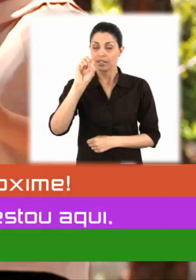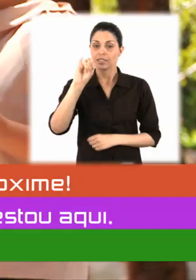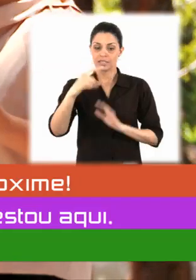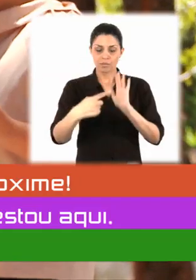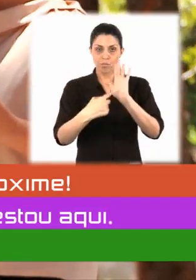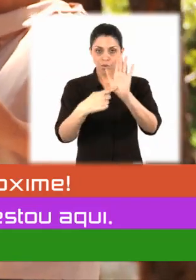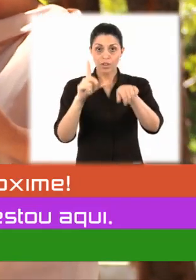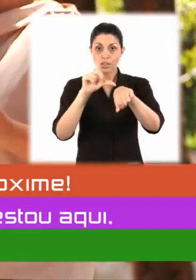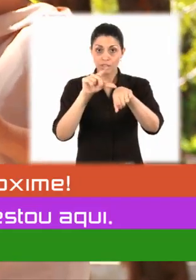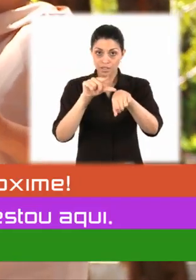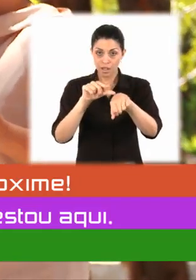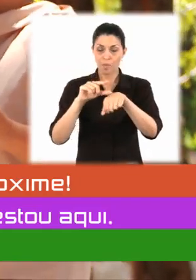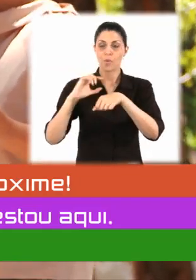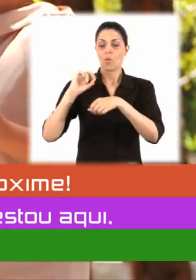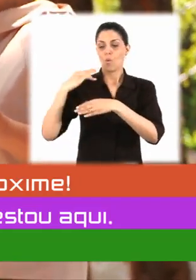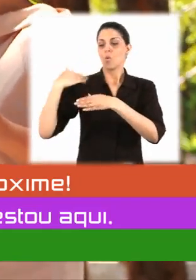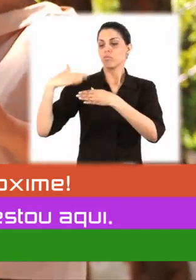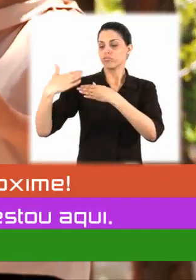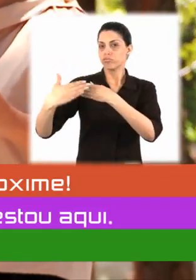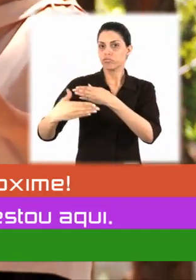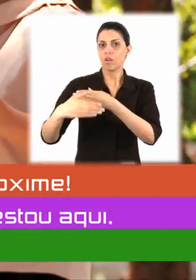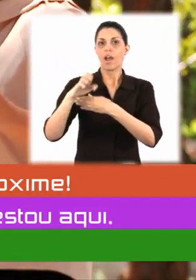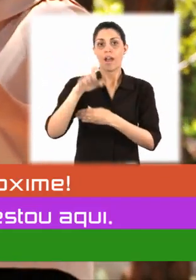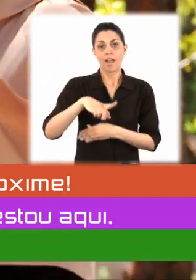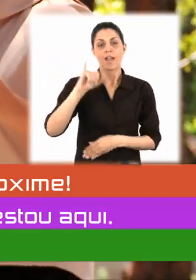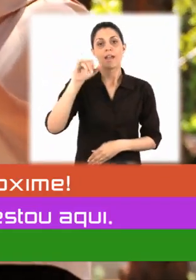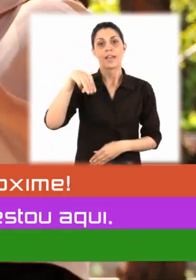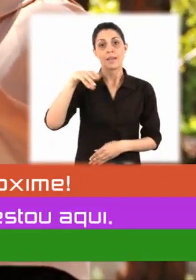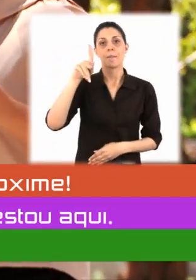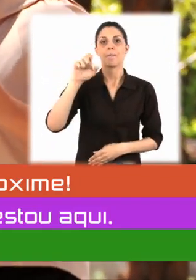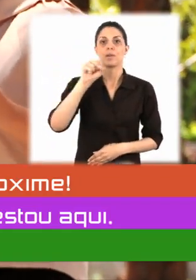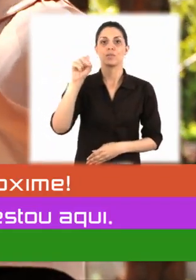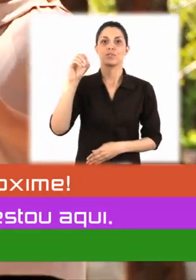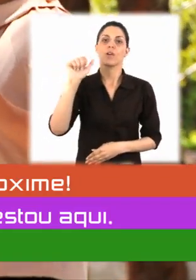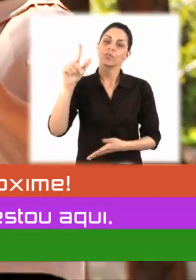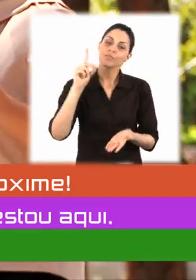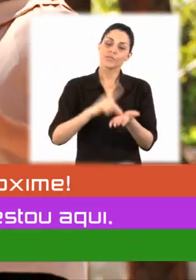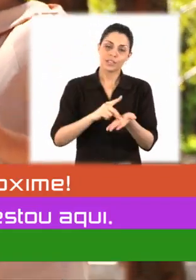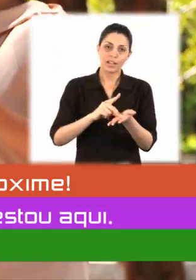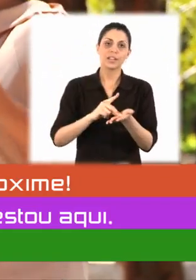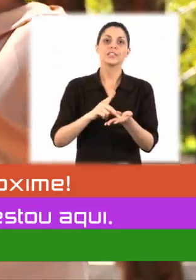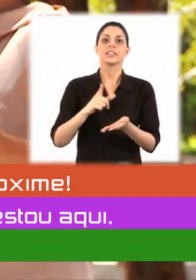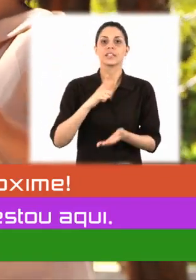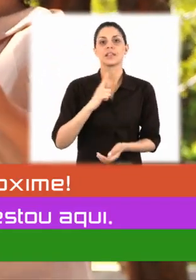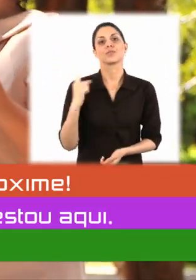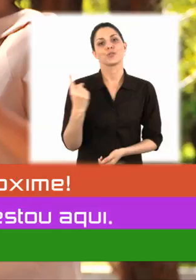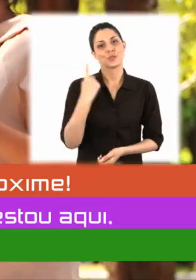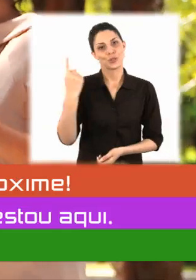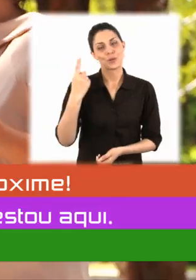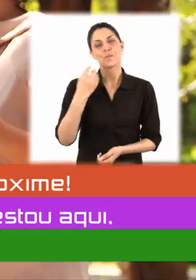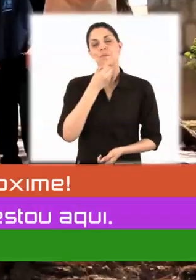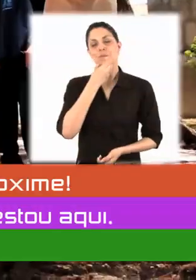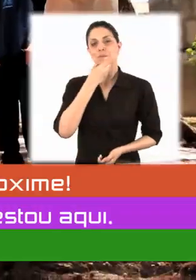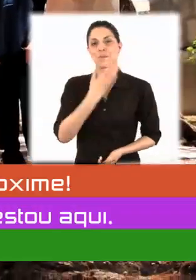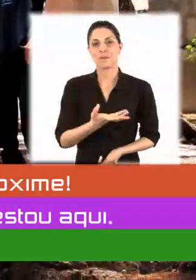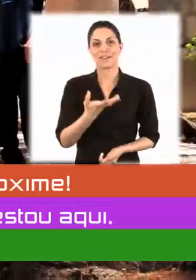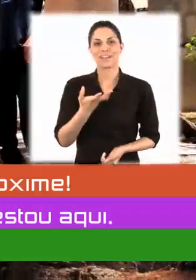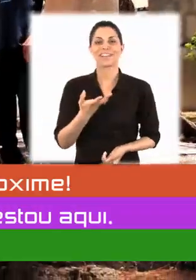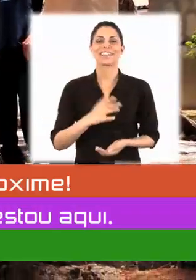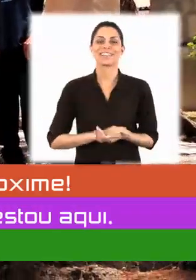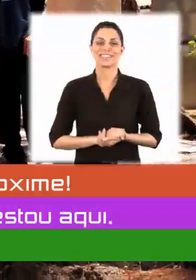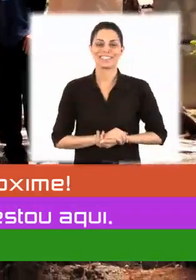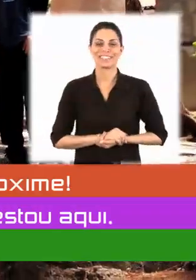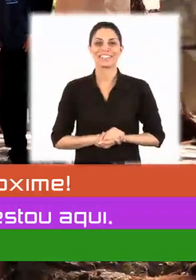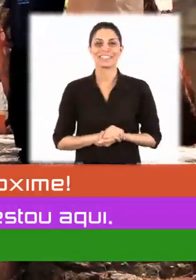quando ele indica tempo transcorrido, ele é impessoal. Então, de fato, ele fica no singular.